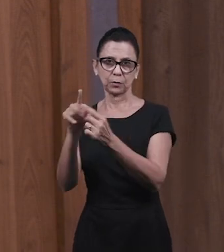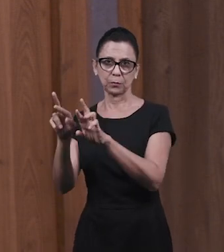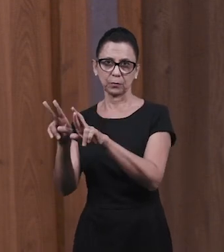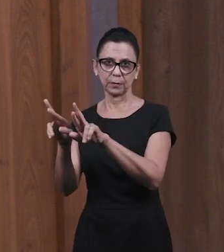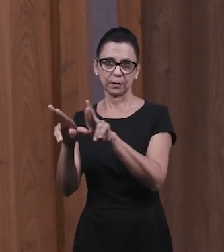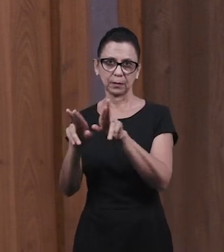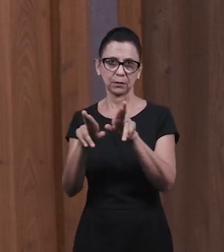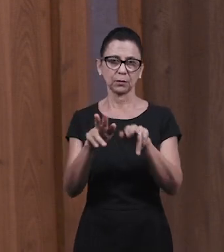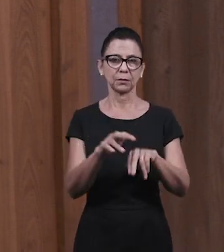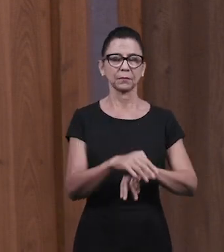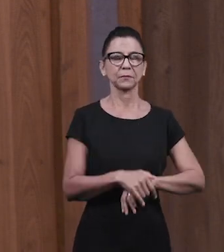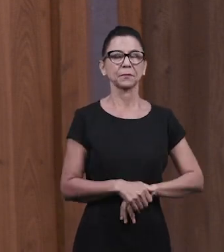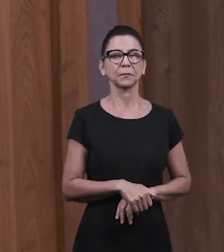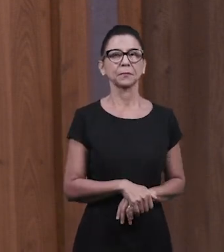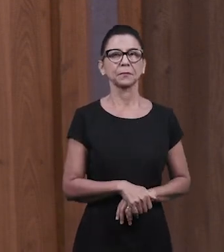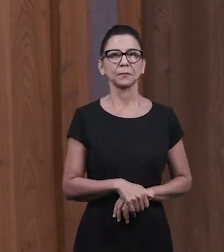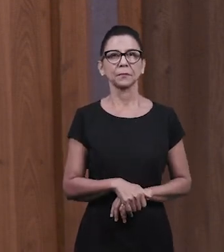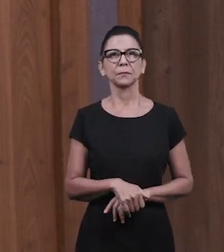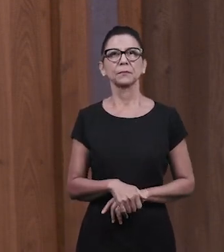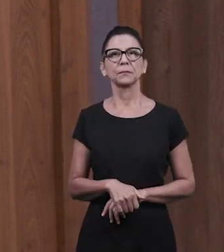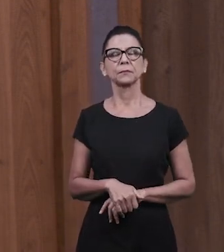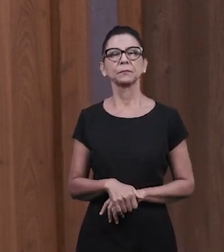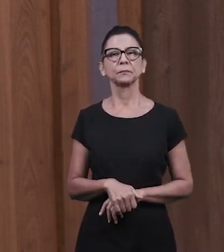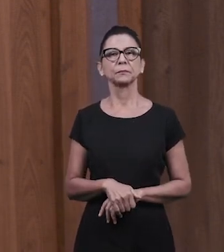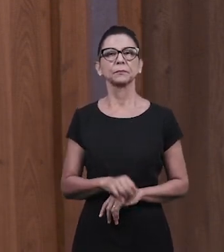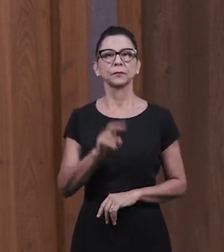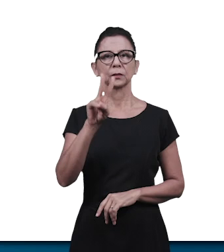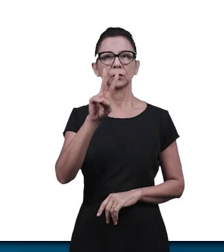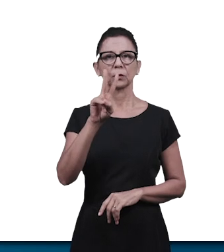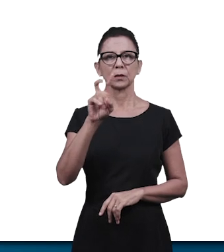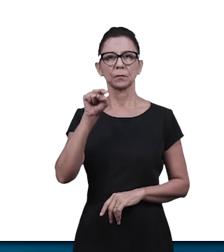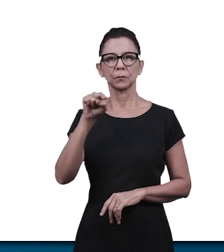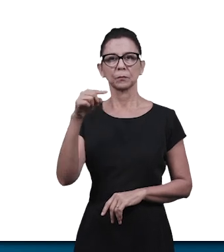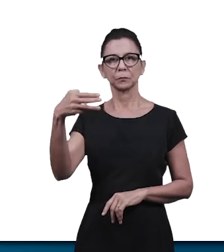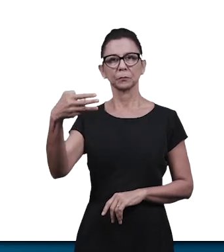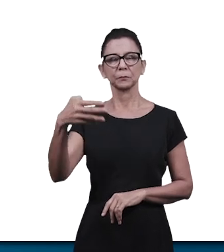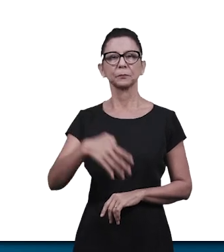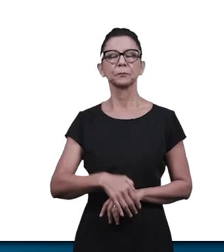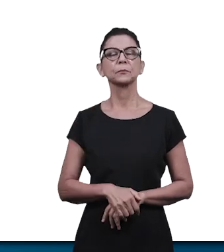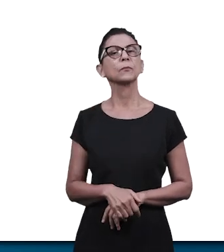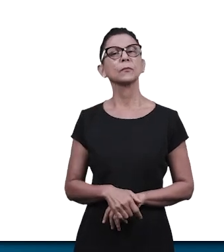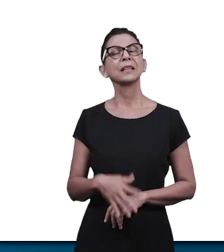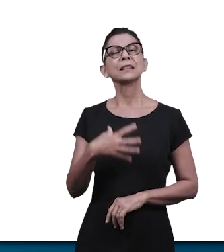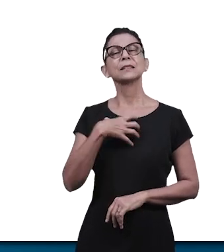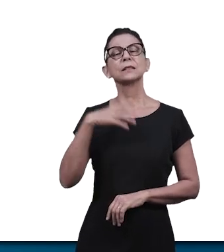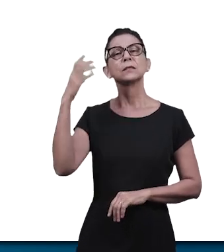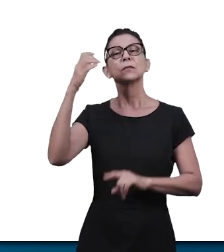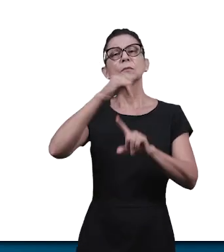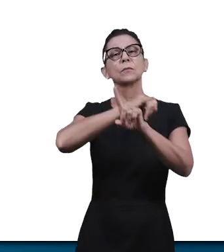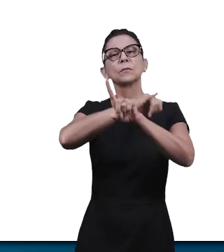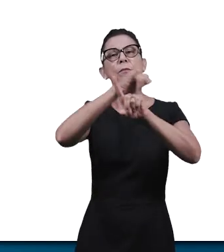foi lançada. Então vamos a 2.4. E a 2.4 diz assim: qual o sentido profético